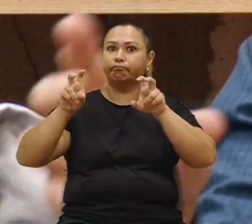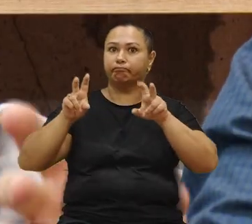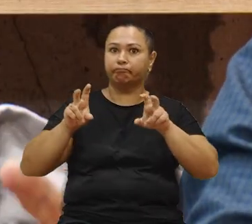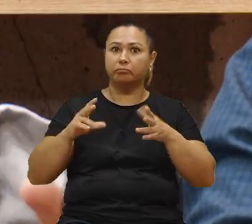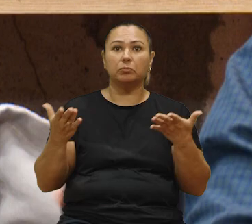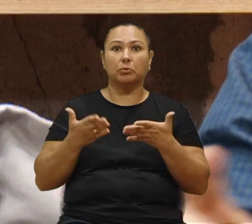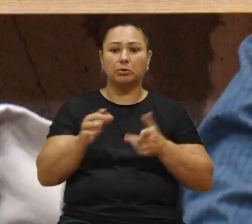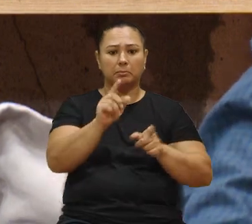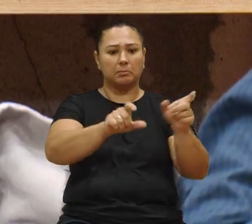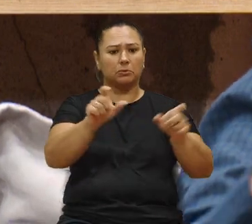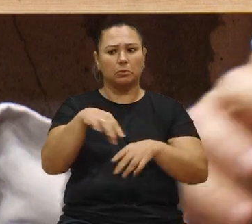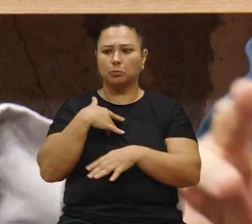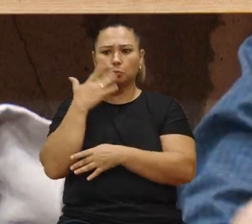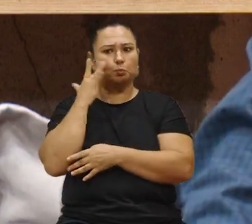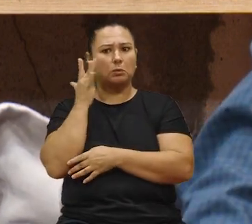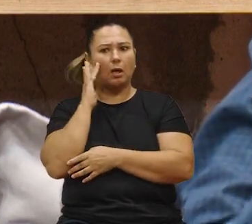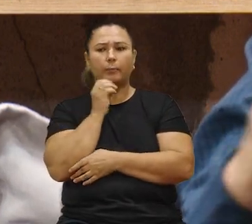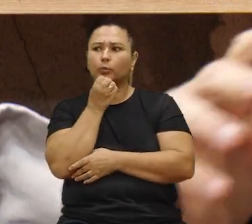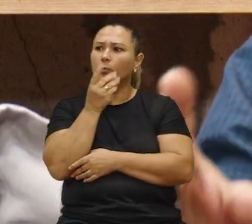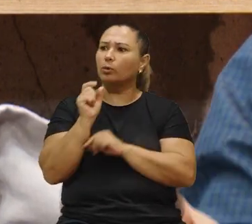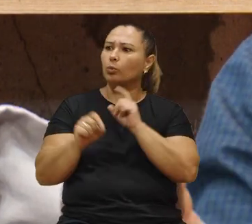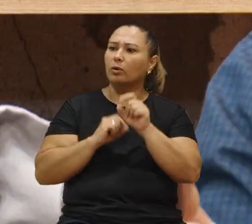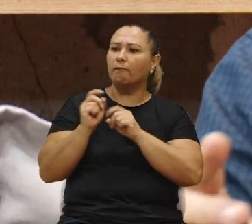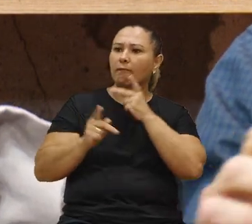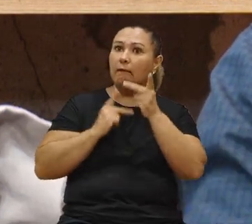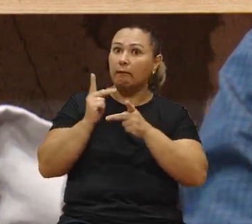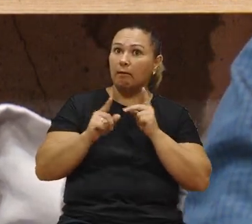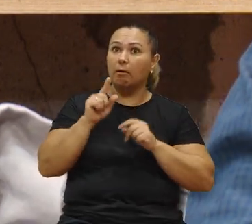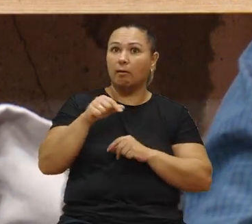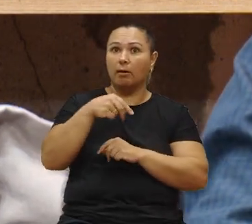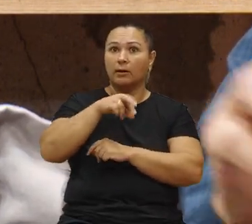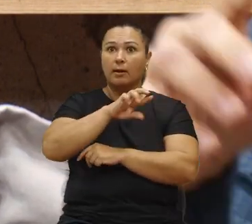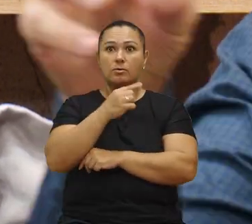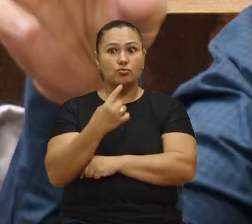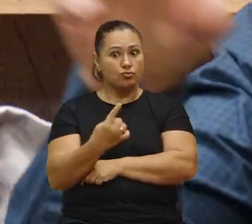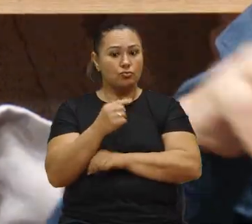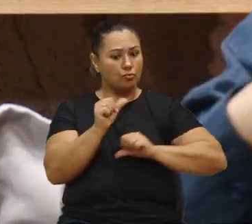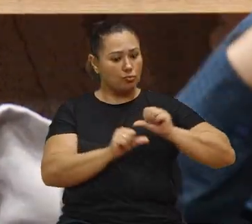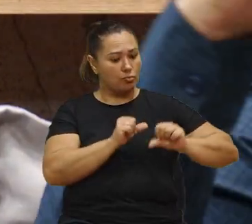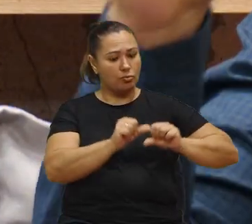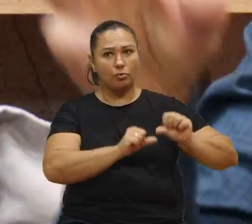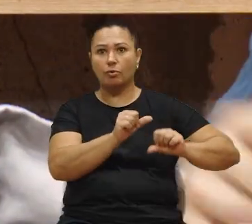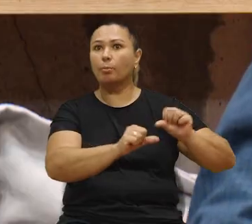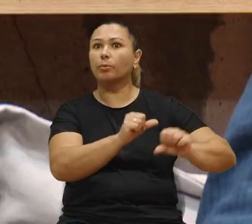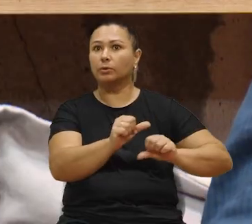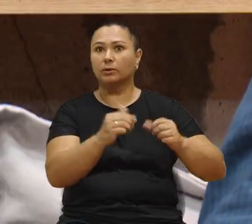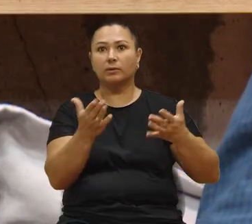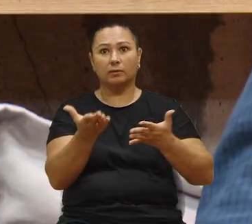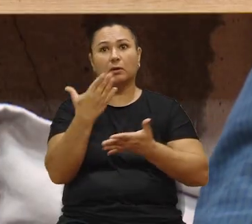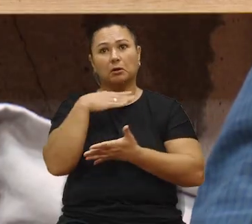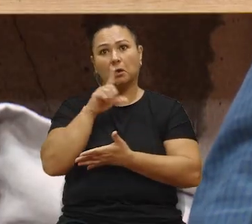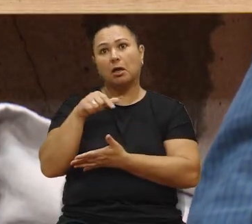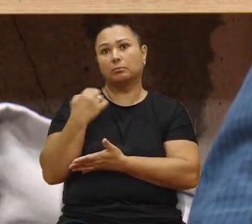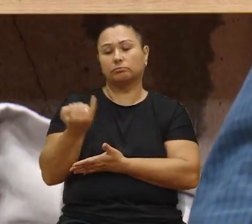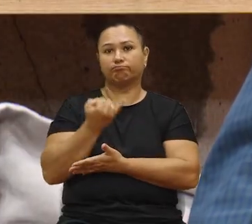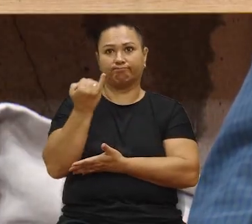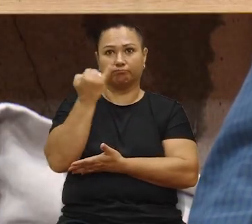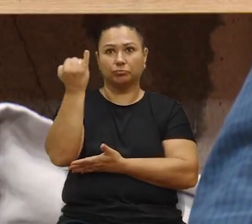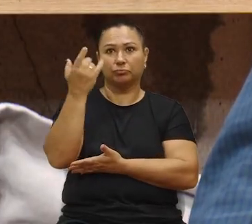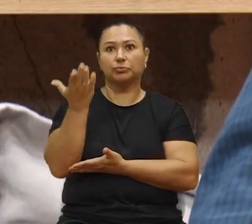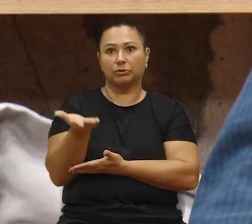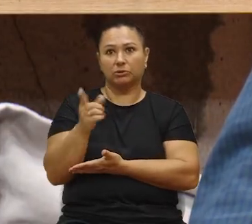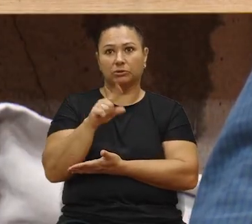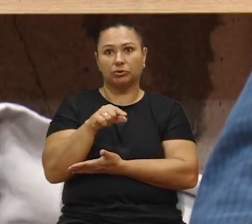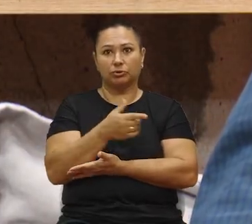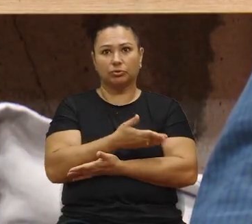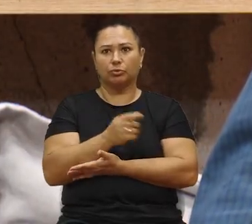isso virou assunto. Hoje as pessoas, mesmo sem saber muito bem do que estão falando das mudanças da NR1, entendeu? Então, eu acho